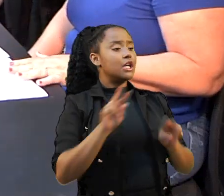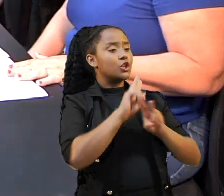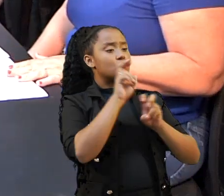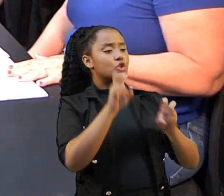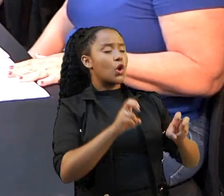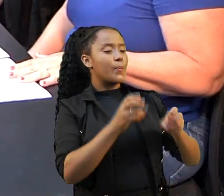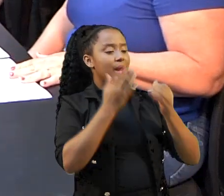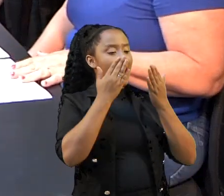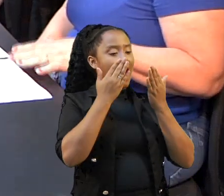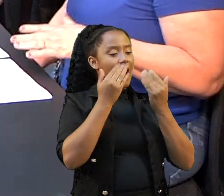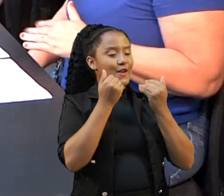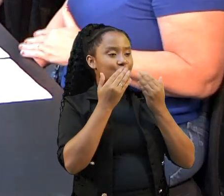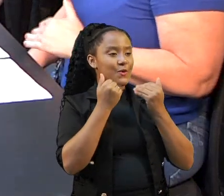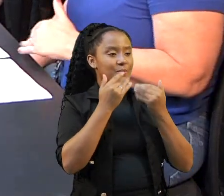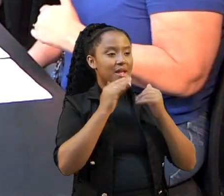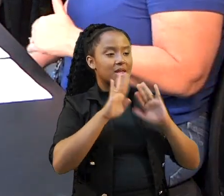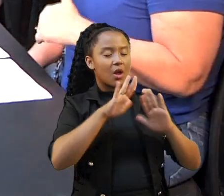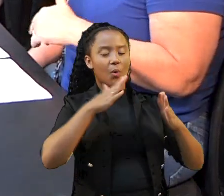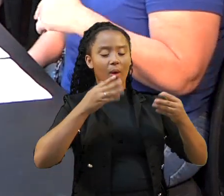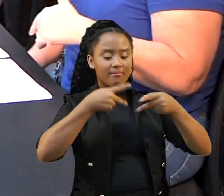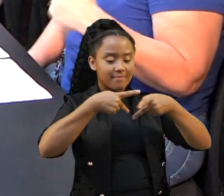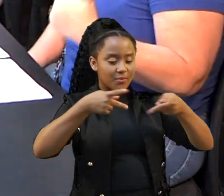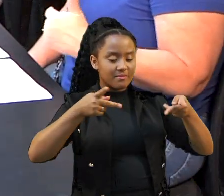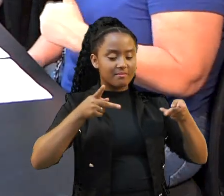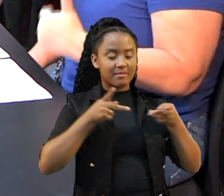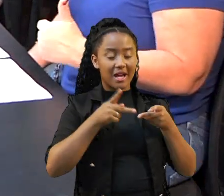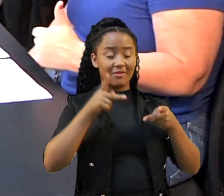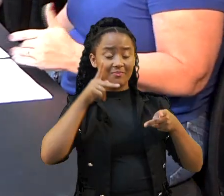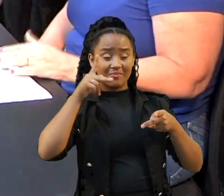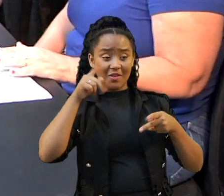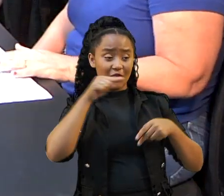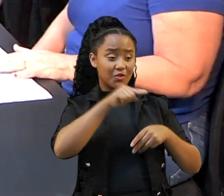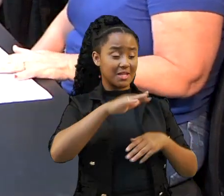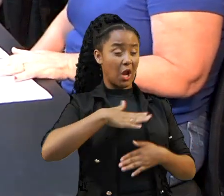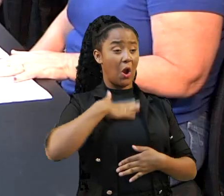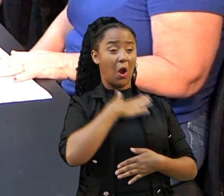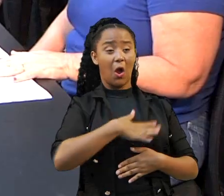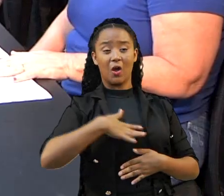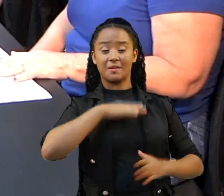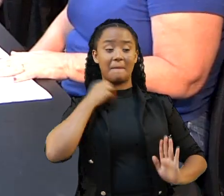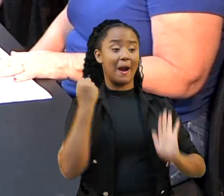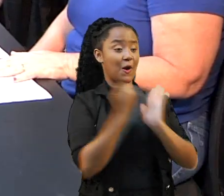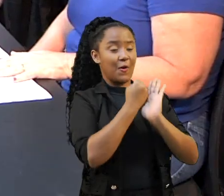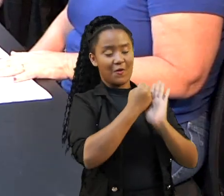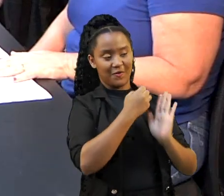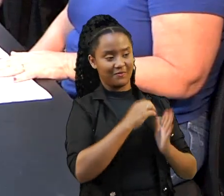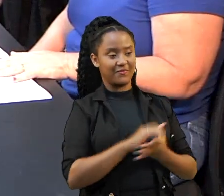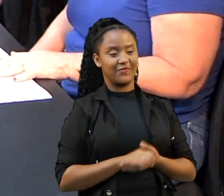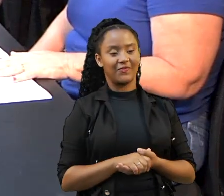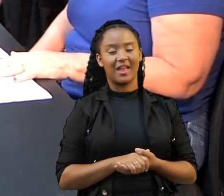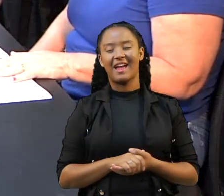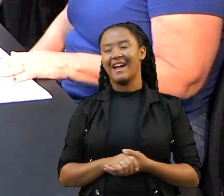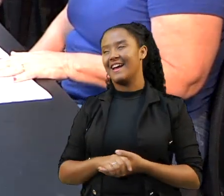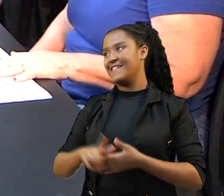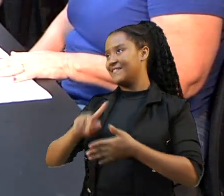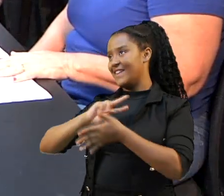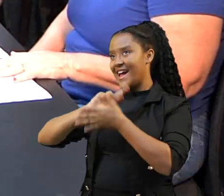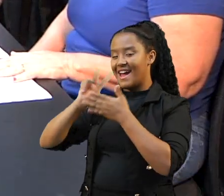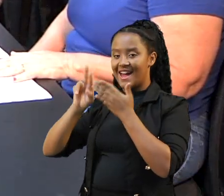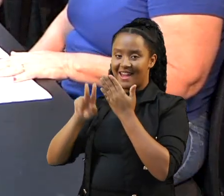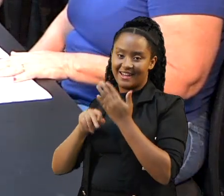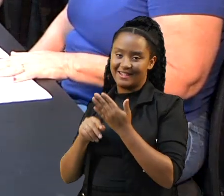falou, quais os pratos que te marcaram mais? Ai, são vários.